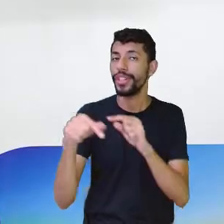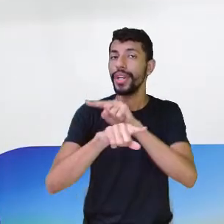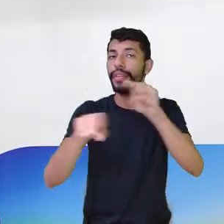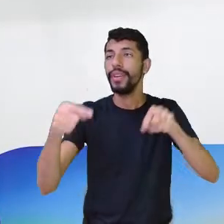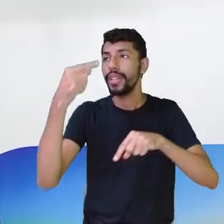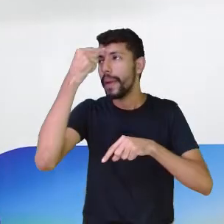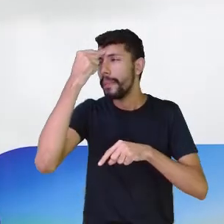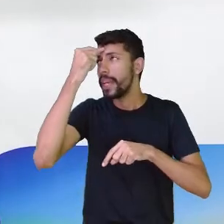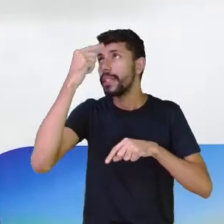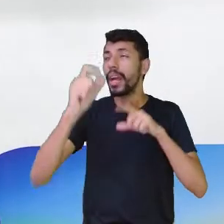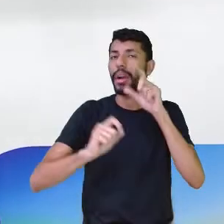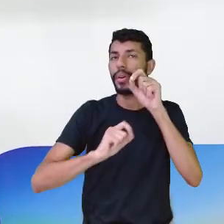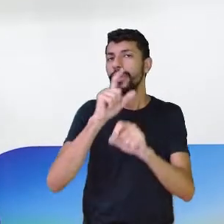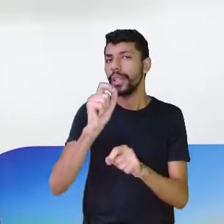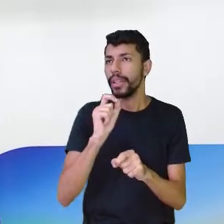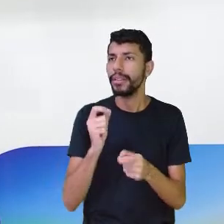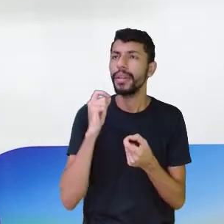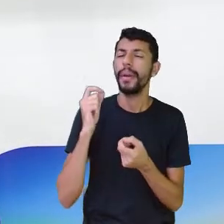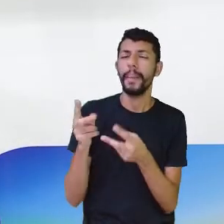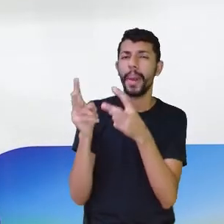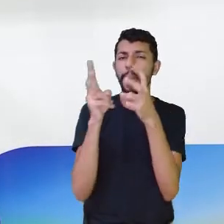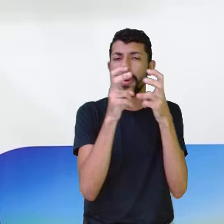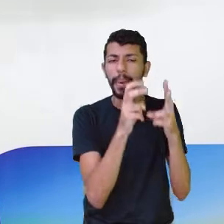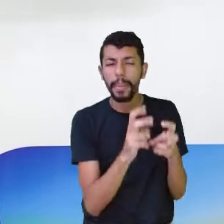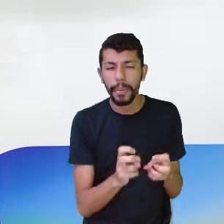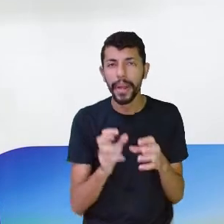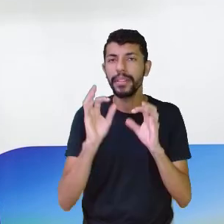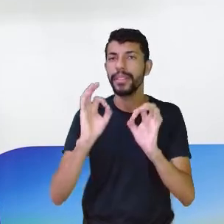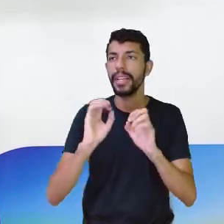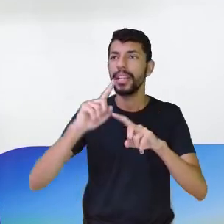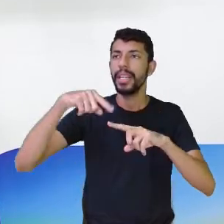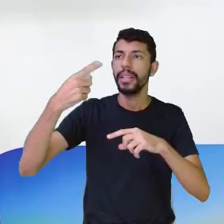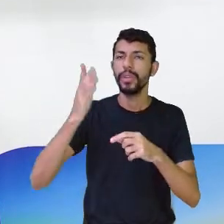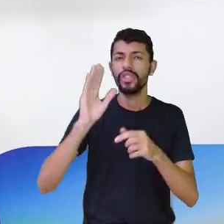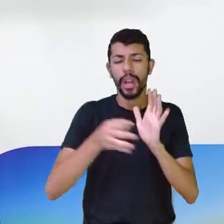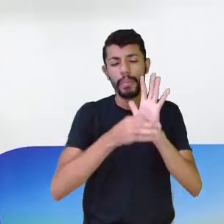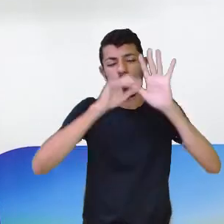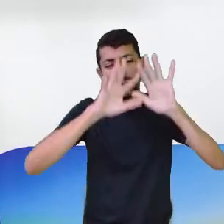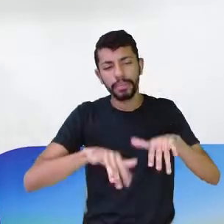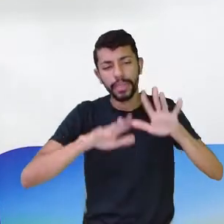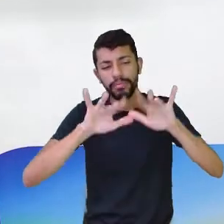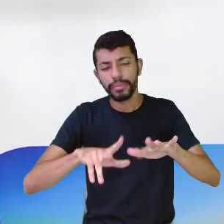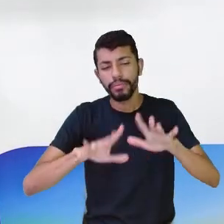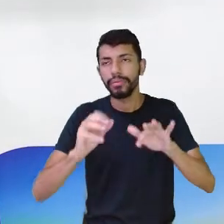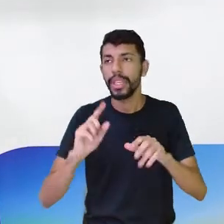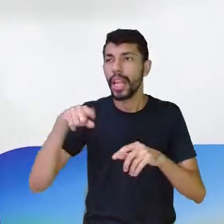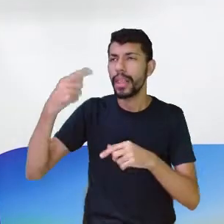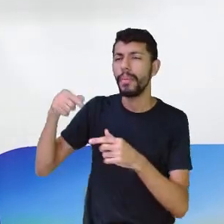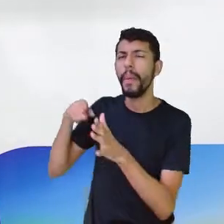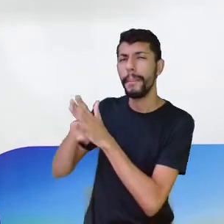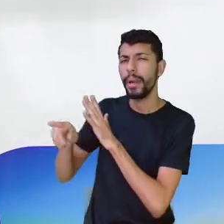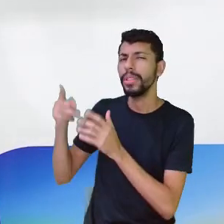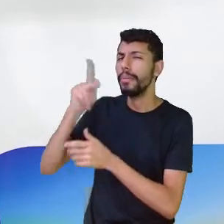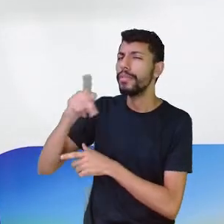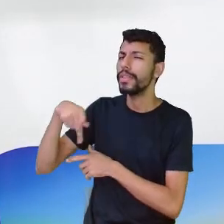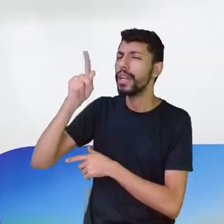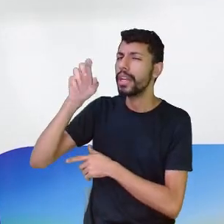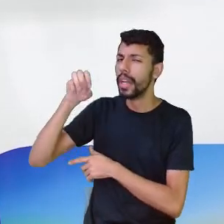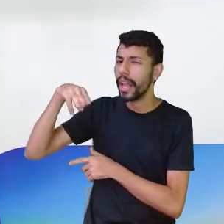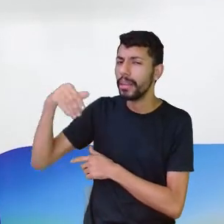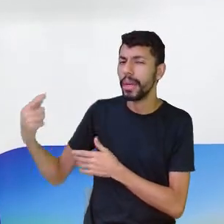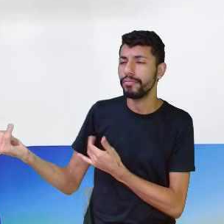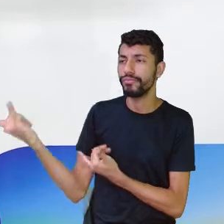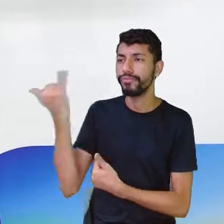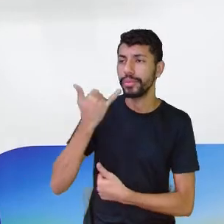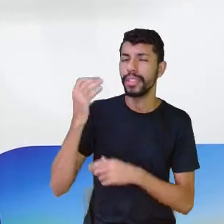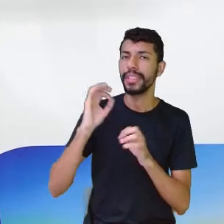vão pensando, né? Vai observando essas imagens e já vai colocando no chat aqui para a gente. Daqui a pouquinho a professora Kedma vai passar para a gente o